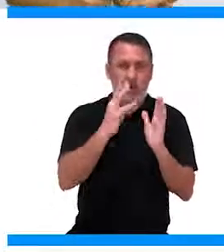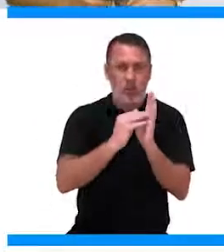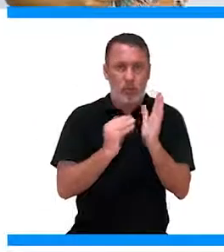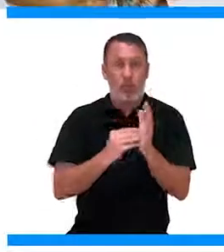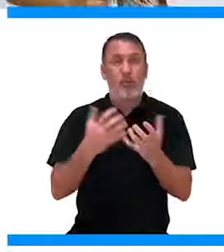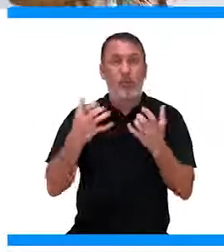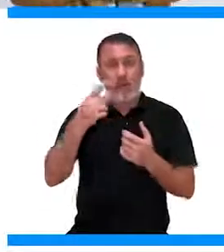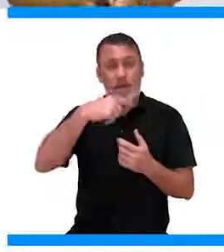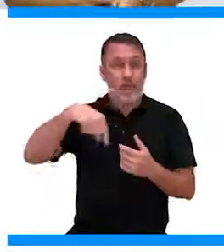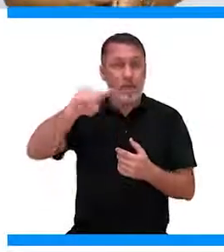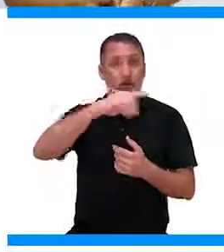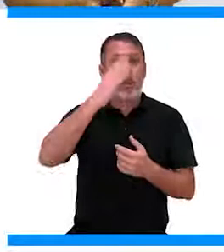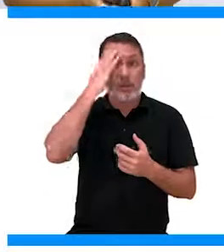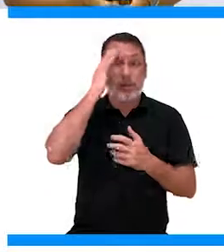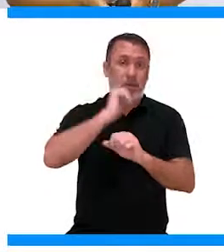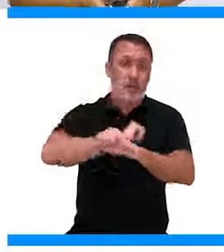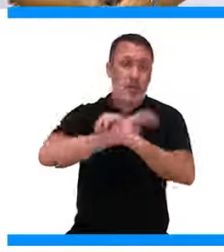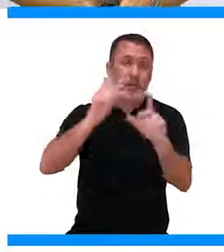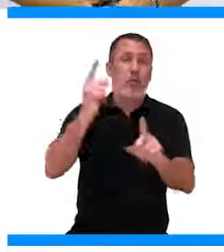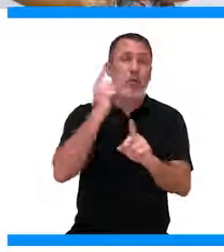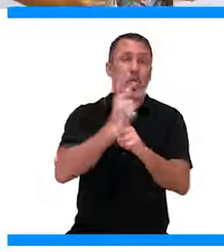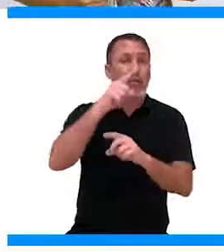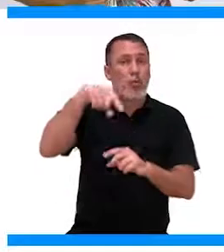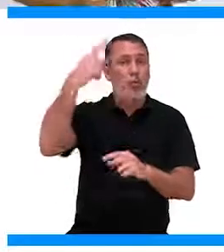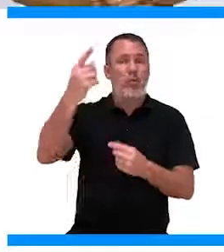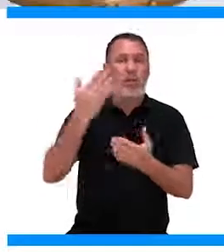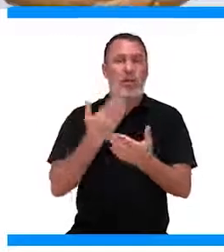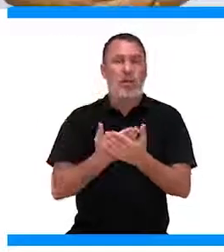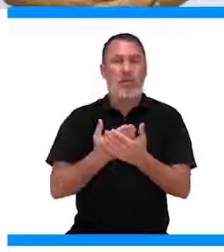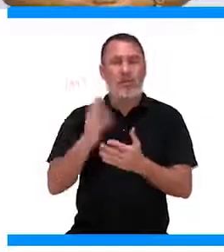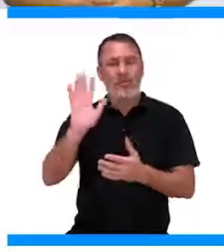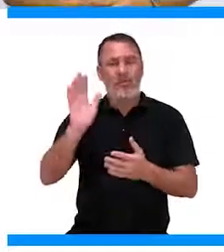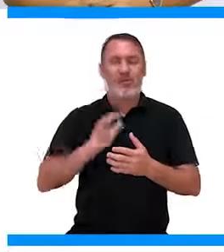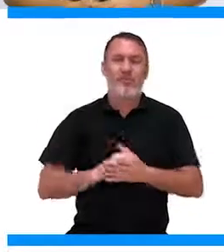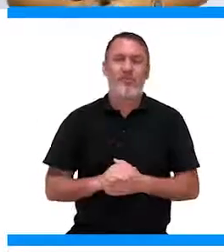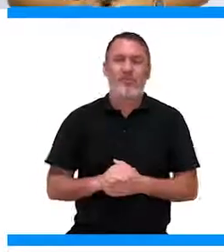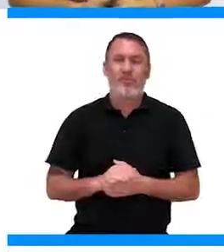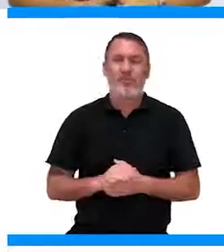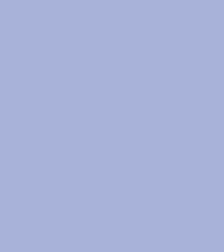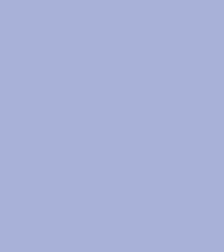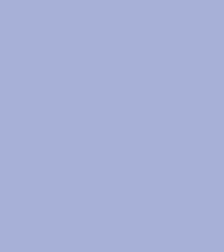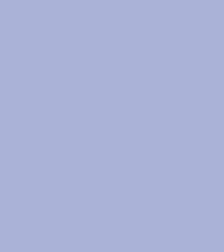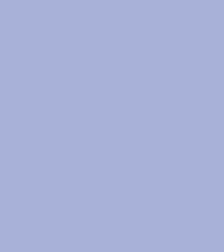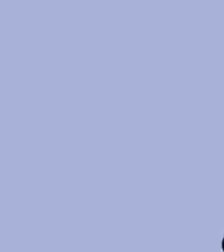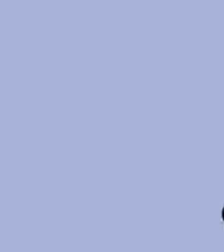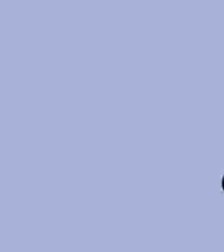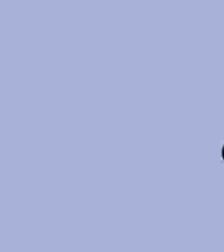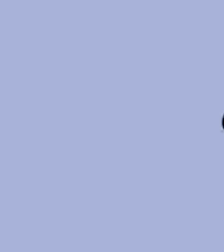conteúdo. Espero que todos tenham compreendido e a gente se vê na próxima aula. Até lá!